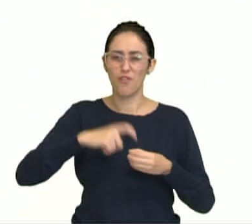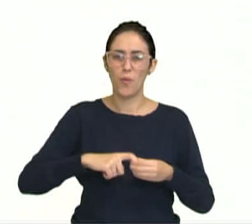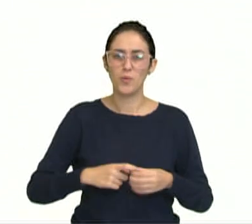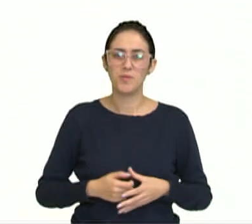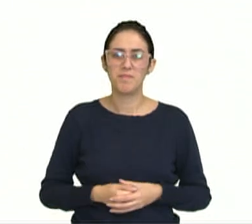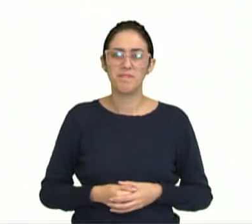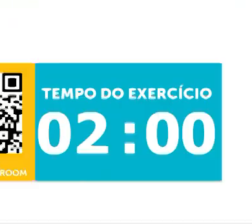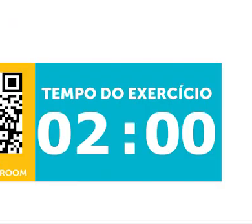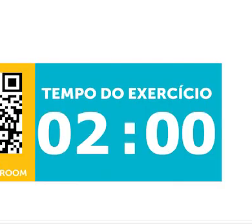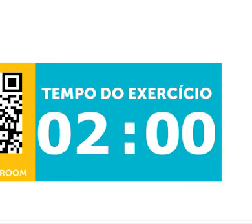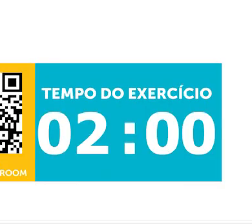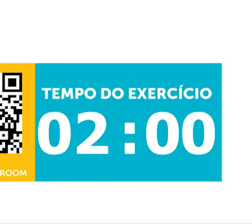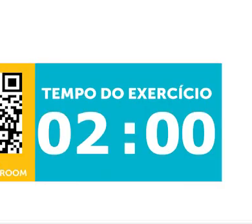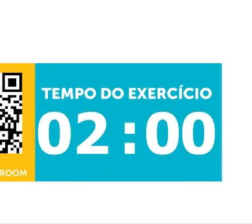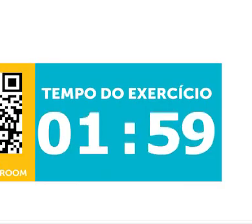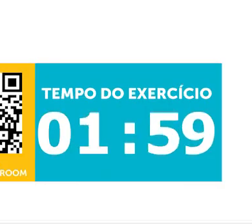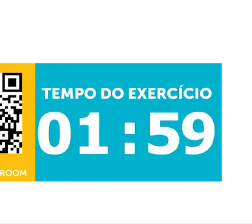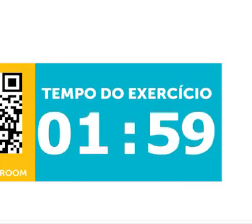corrigir.